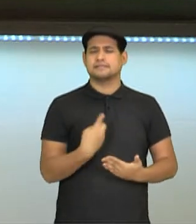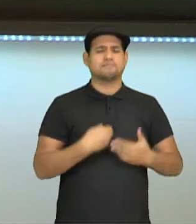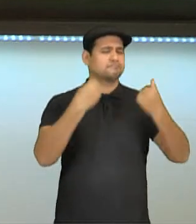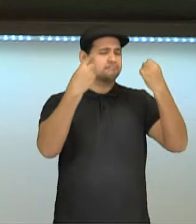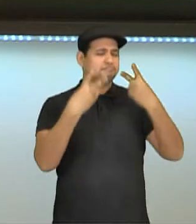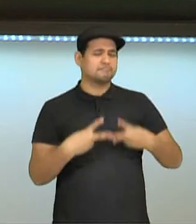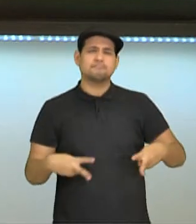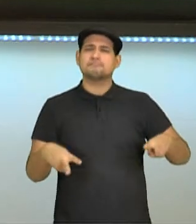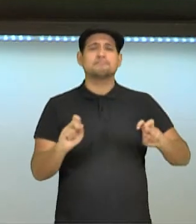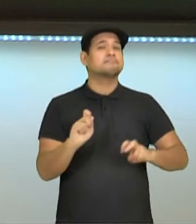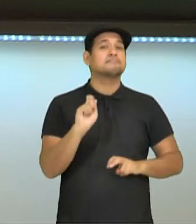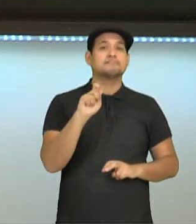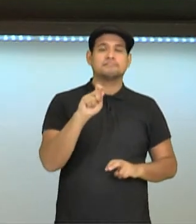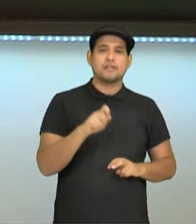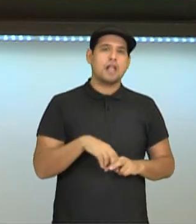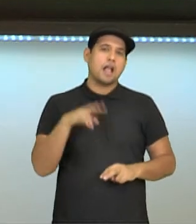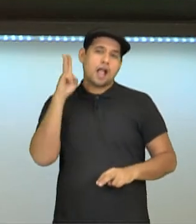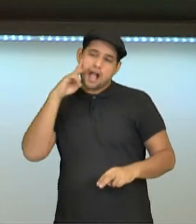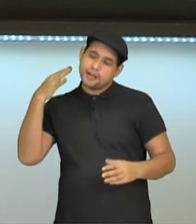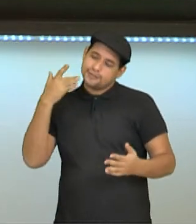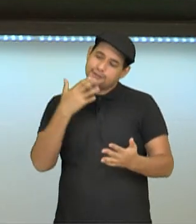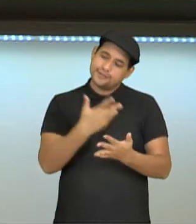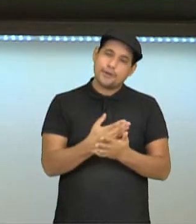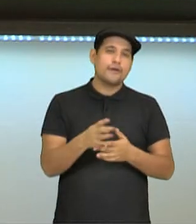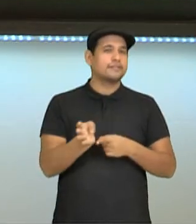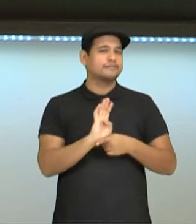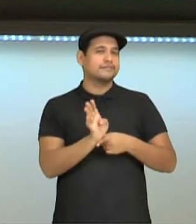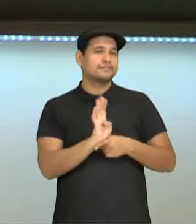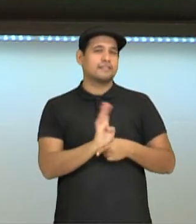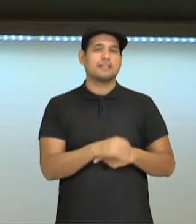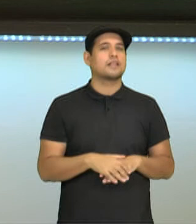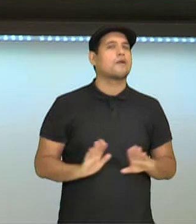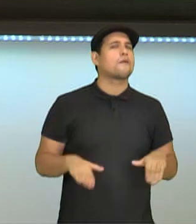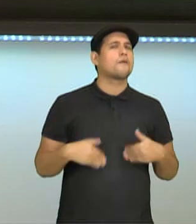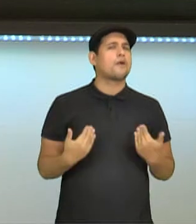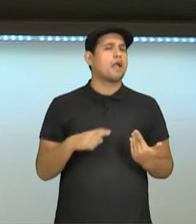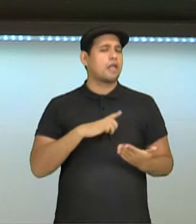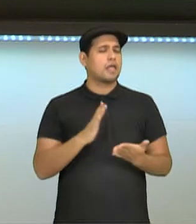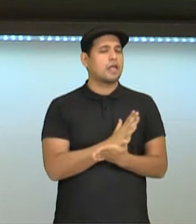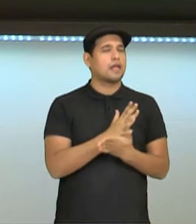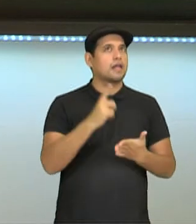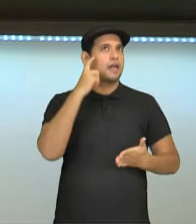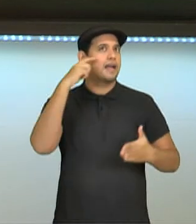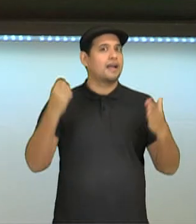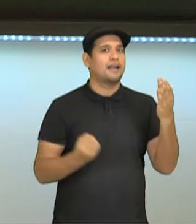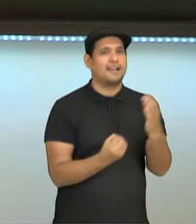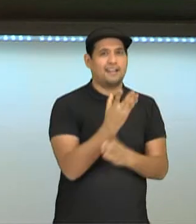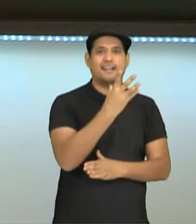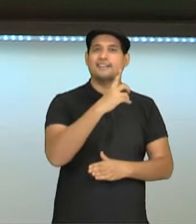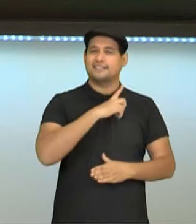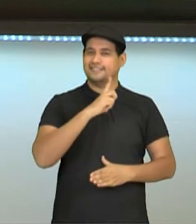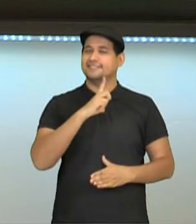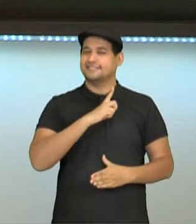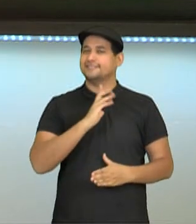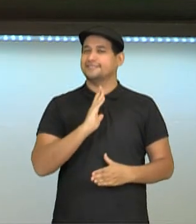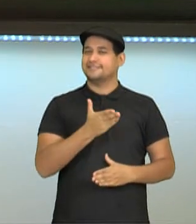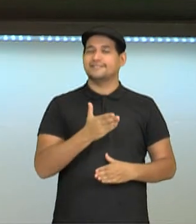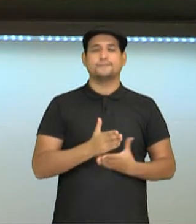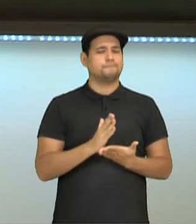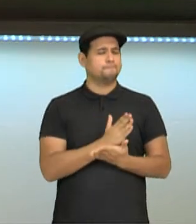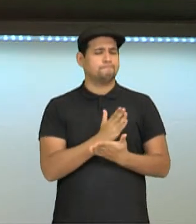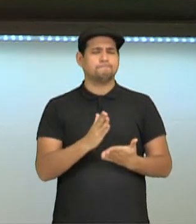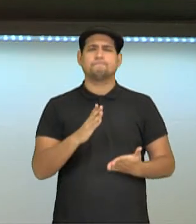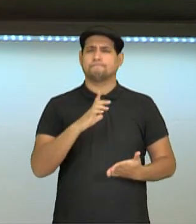um pouquinho sobre a história do cinema, quais foram alguns inventos, né, que esses foram só alguns,